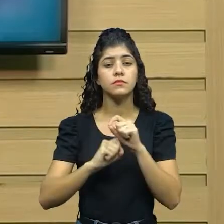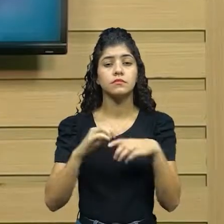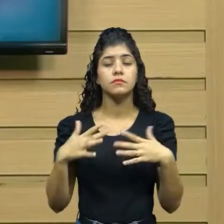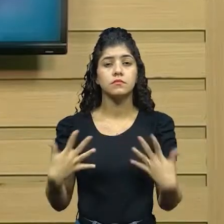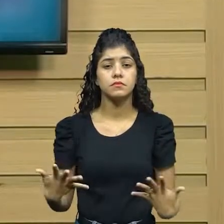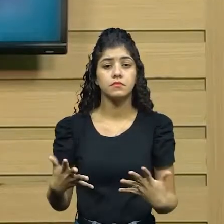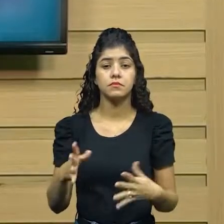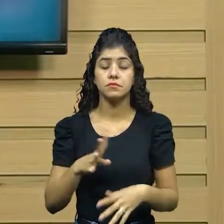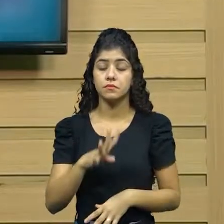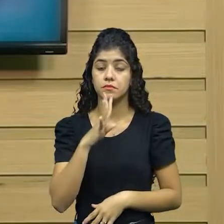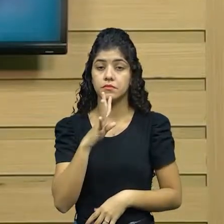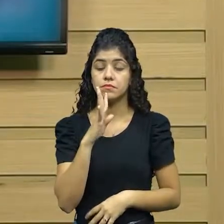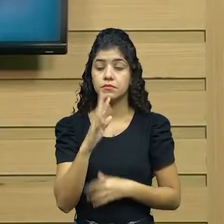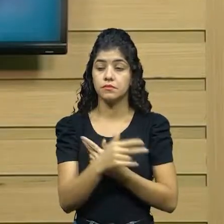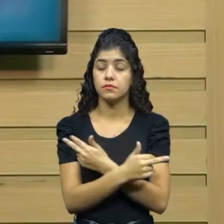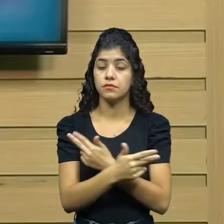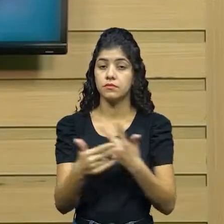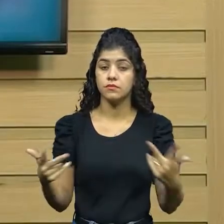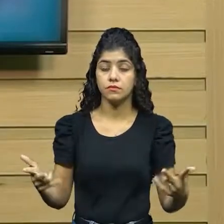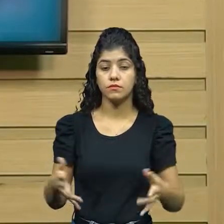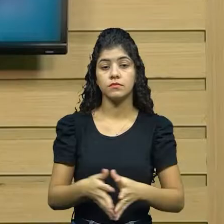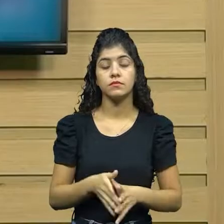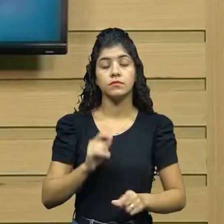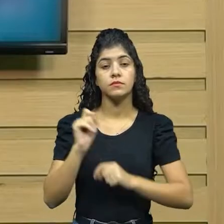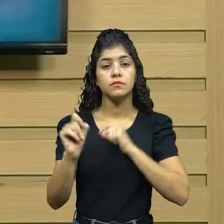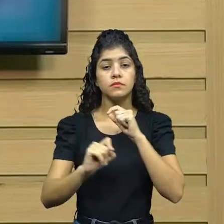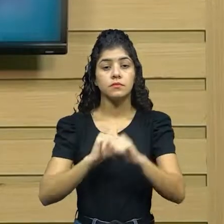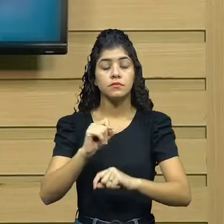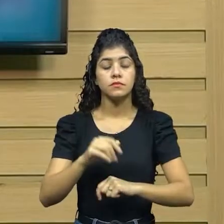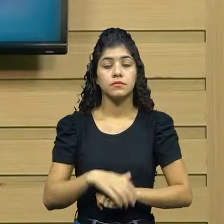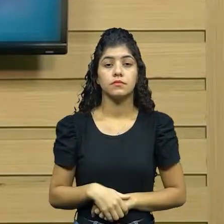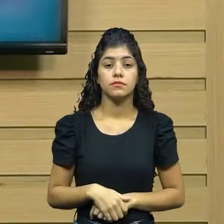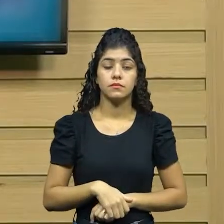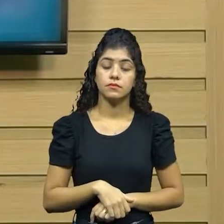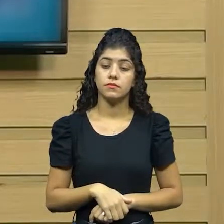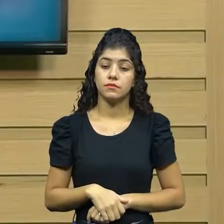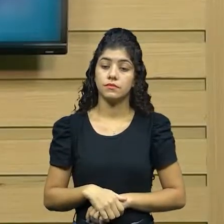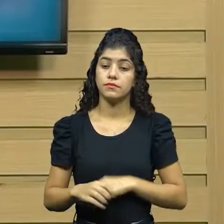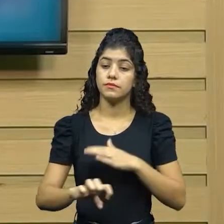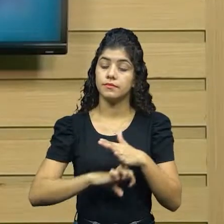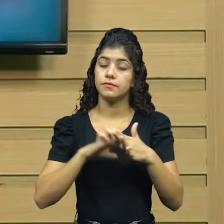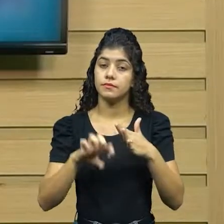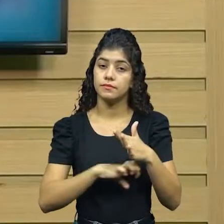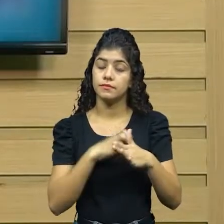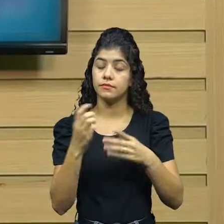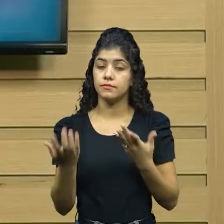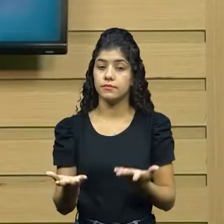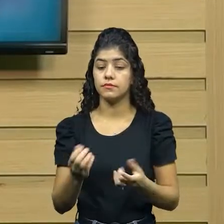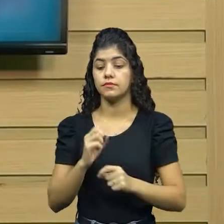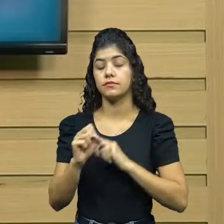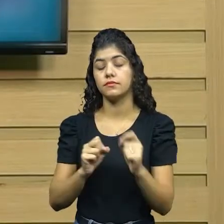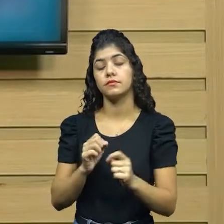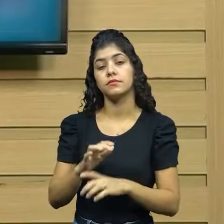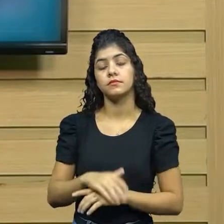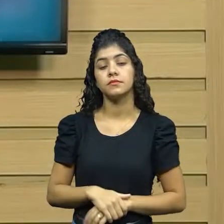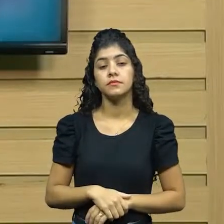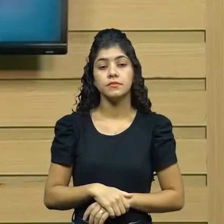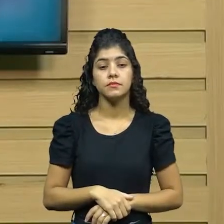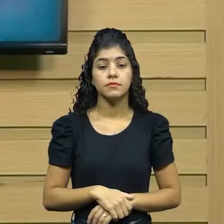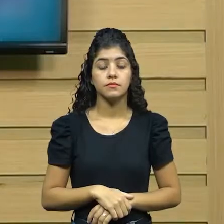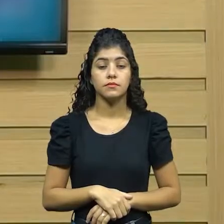mais conhecido entre eles. É exatamente quando a organização, a empresa comercial